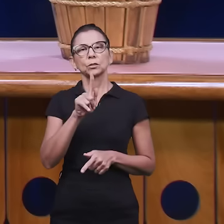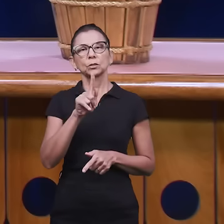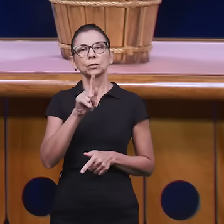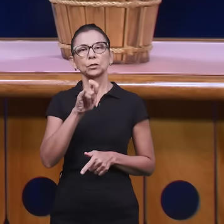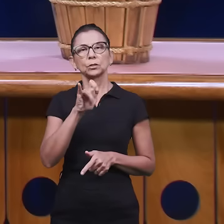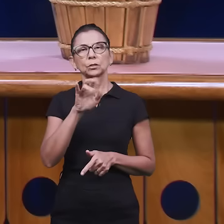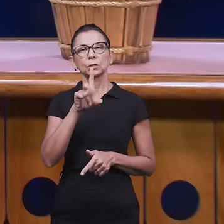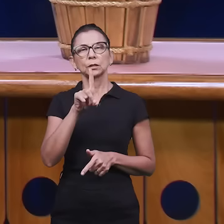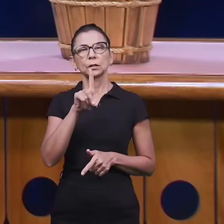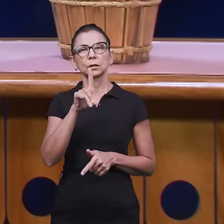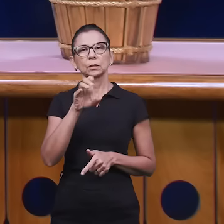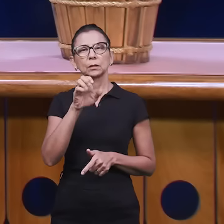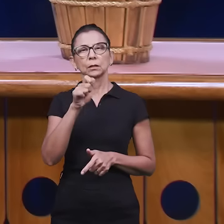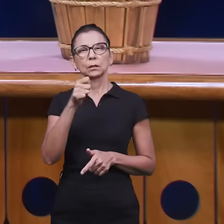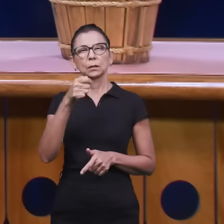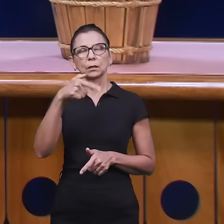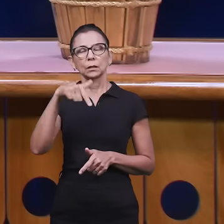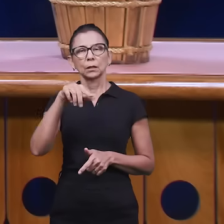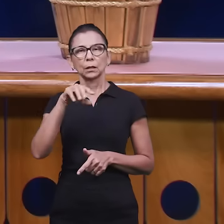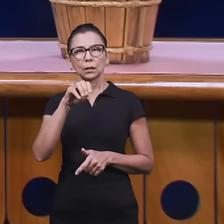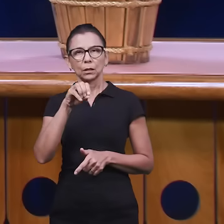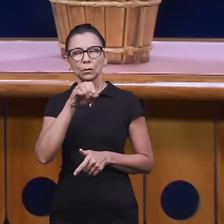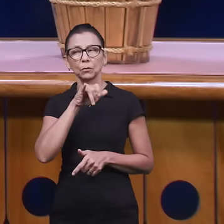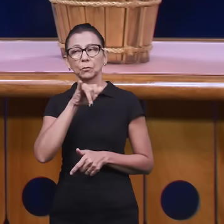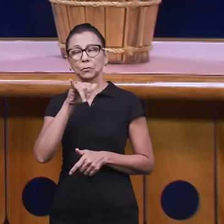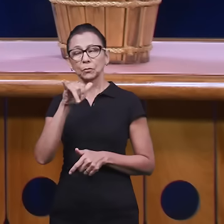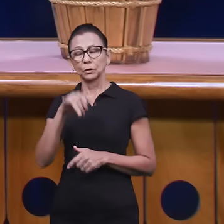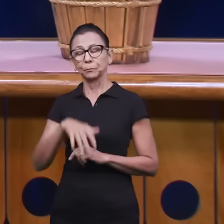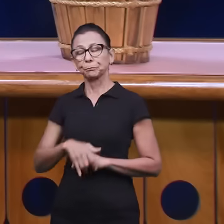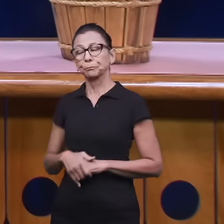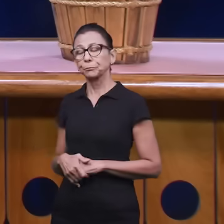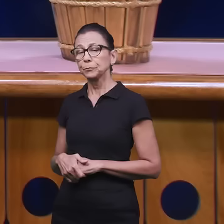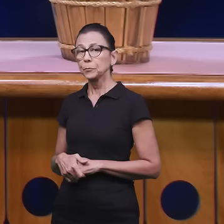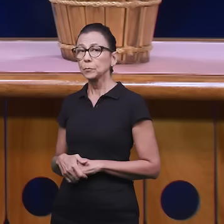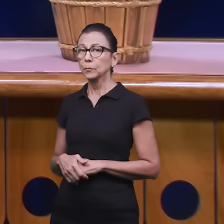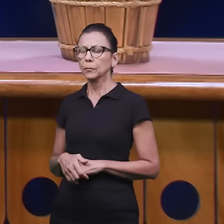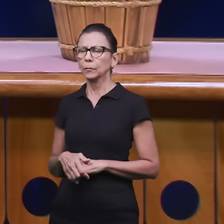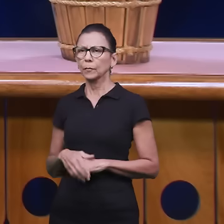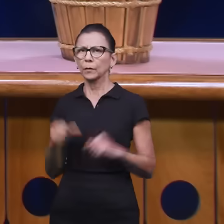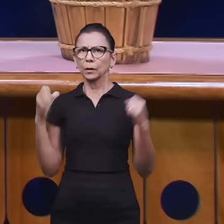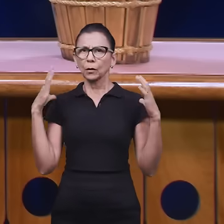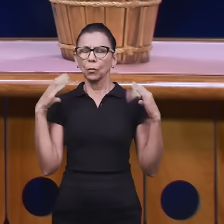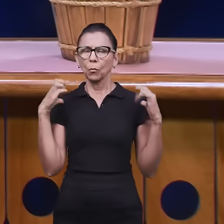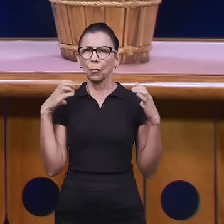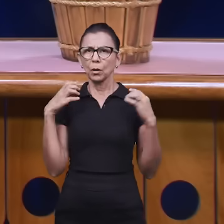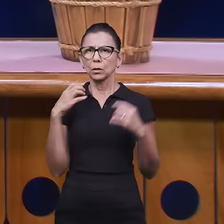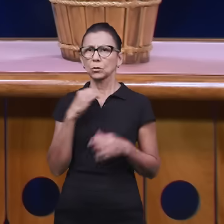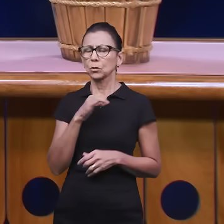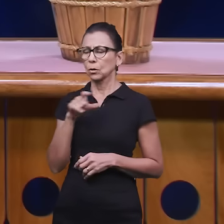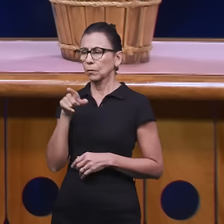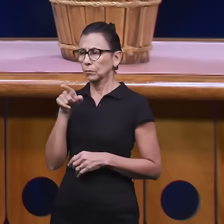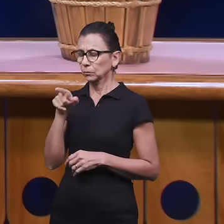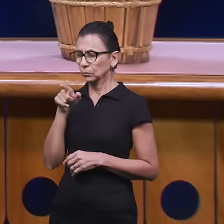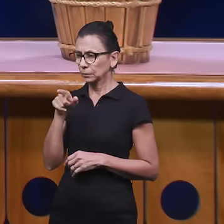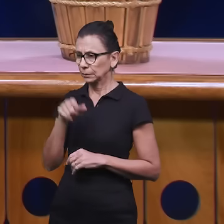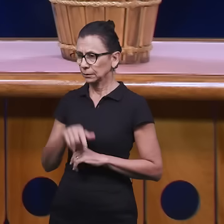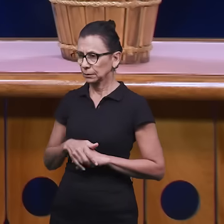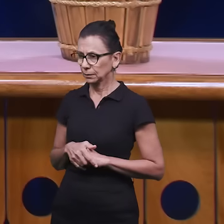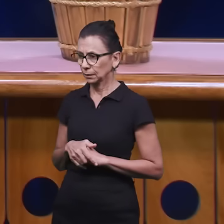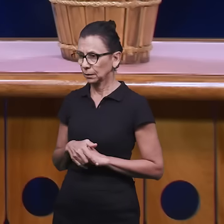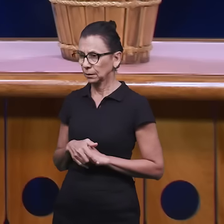coisa ao anjo: olha, se você está dizendo que... E o anjo disse para ele: olha, o Senhor